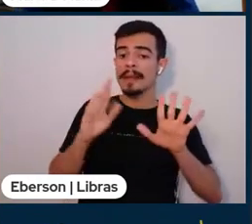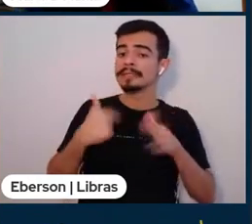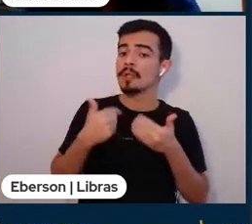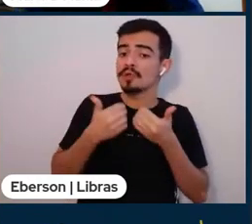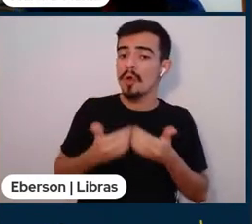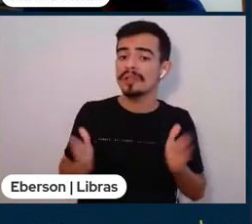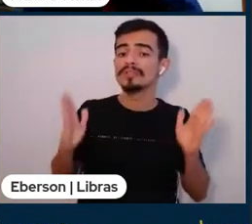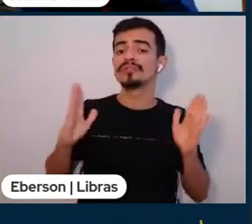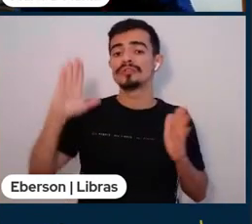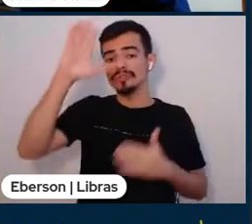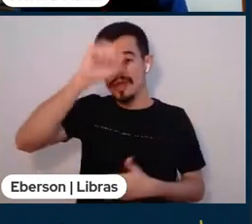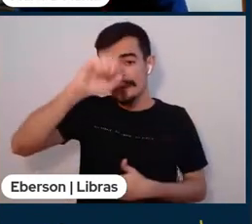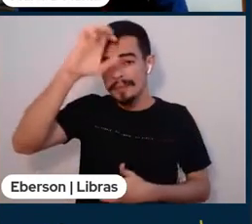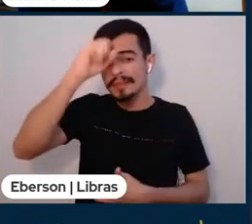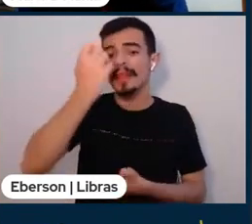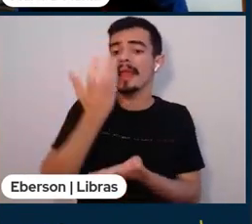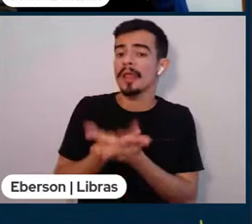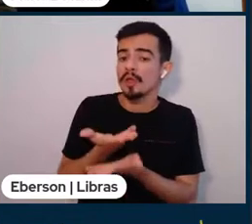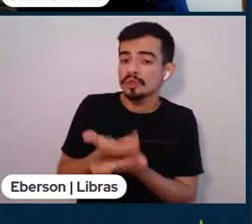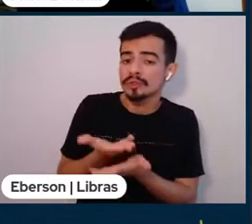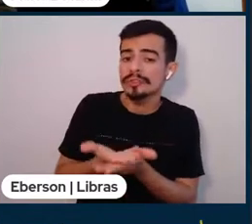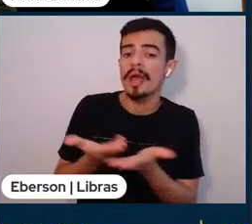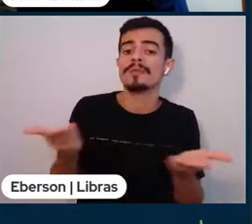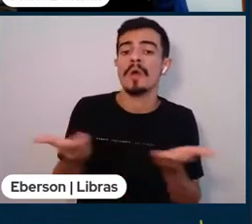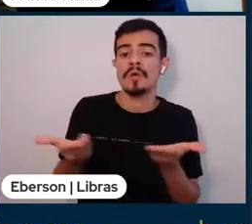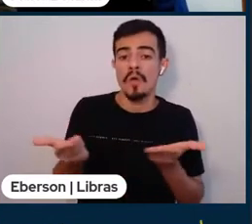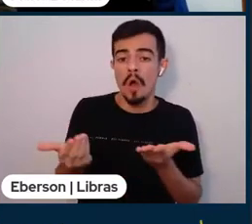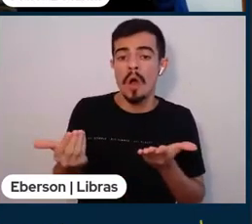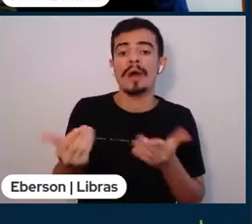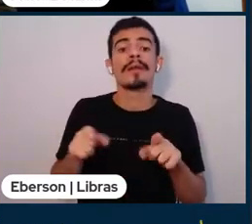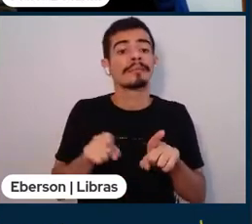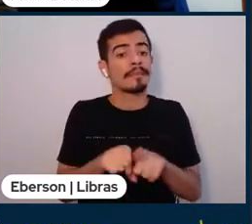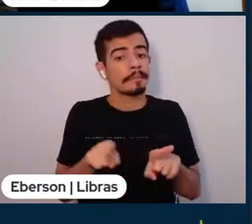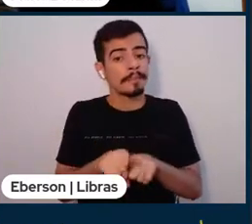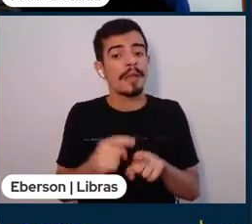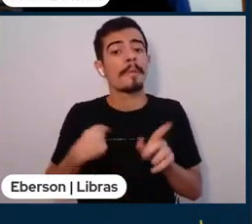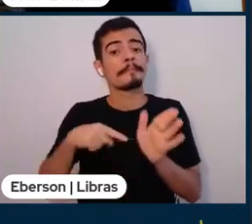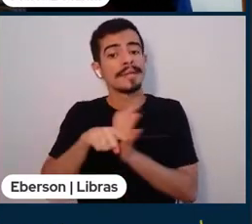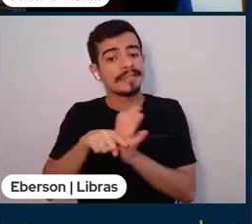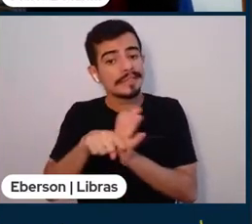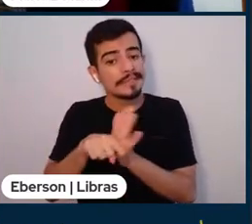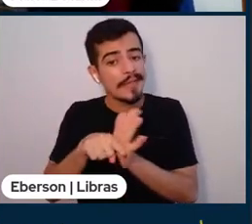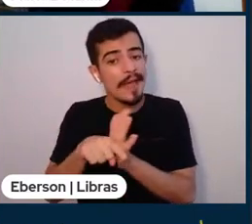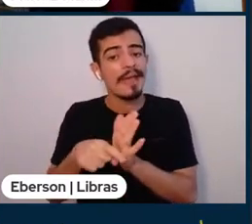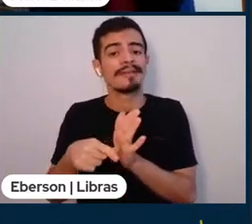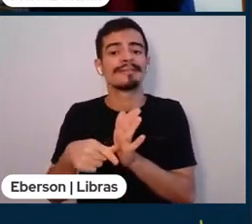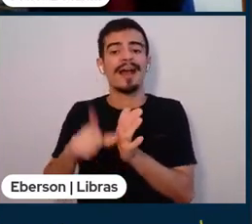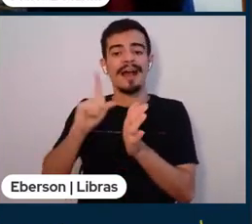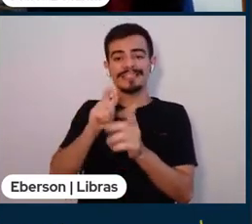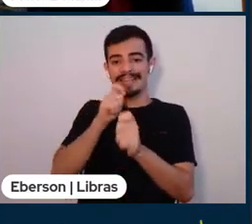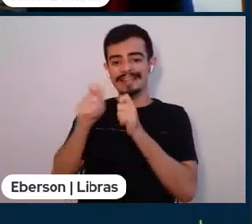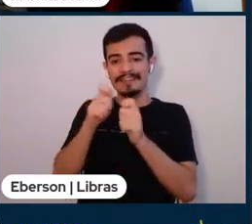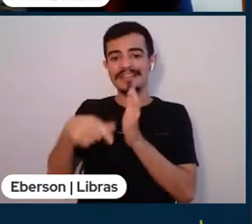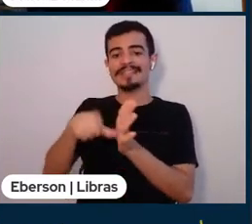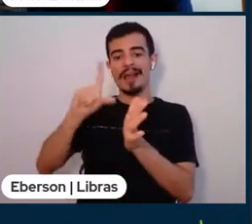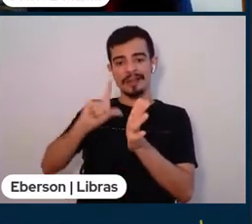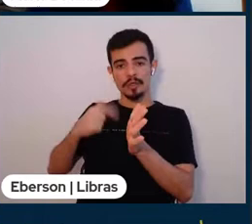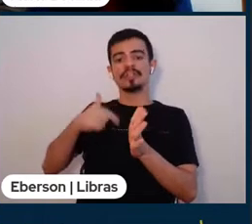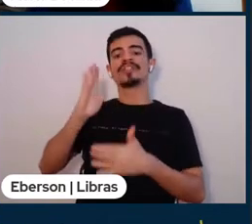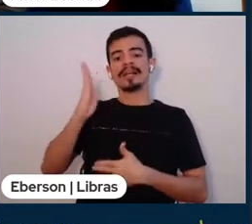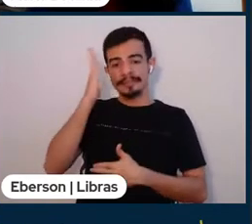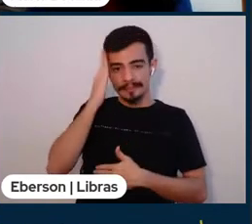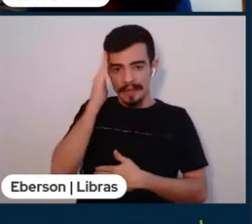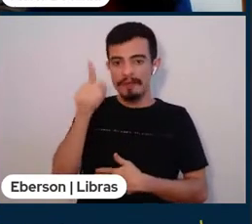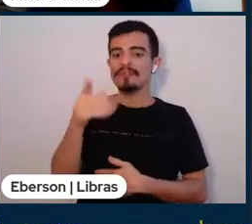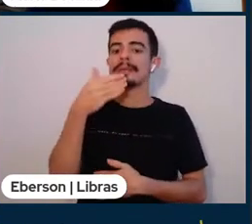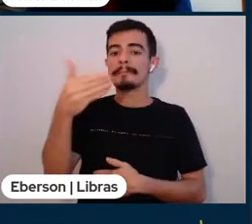estou estudando, inclusive pesquisei antes de vir para a entrevista, vi que é uma coisa que vocês pedem,